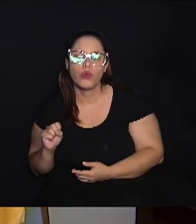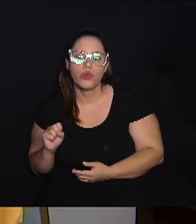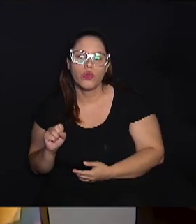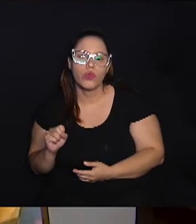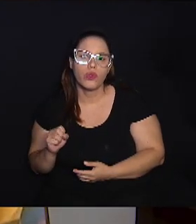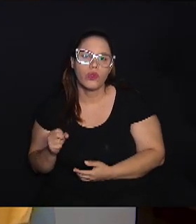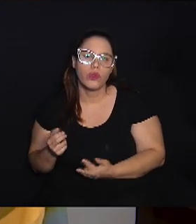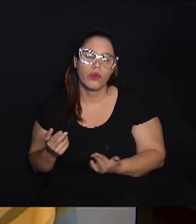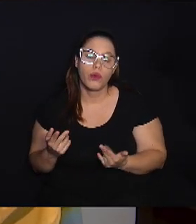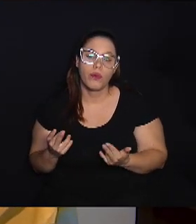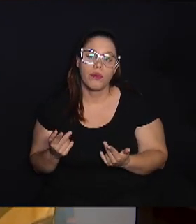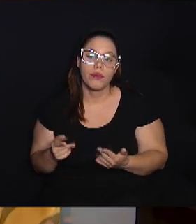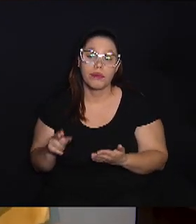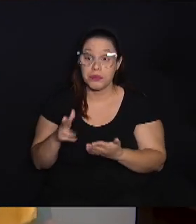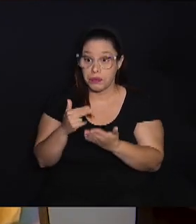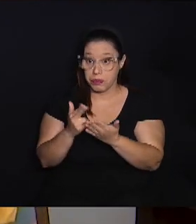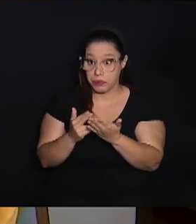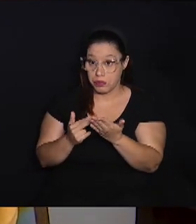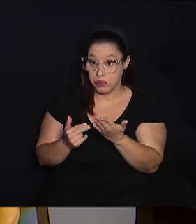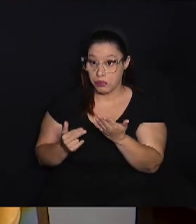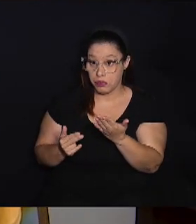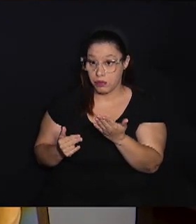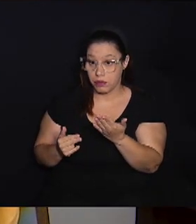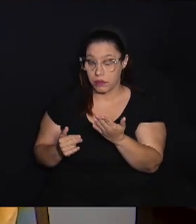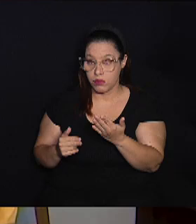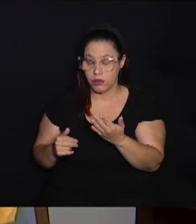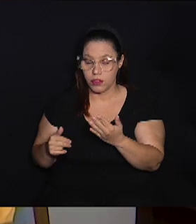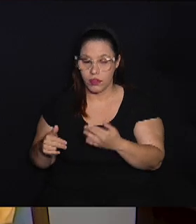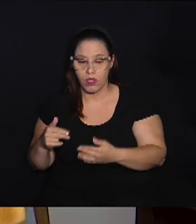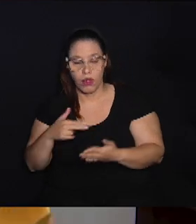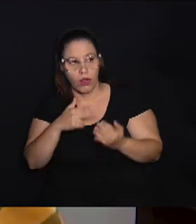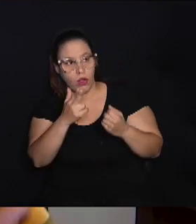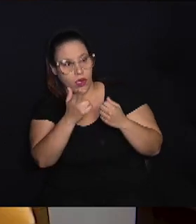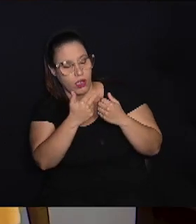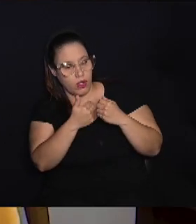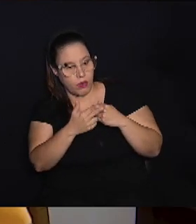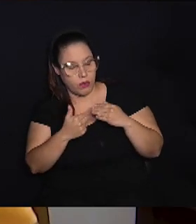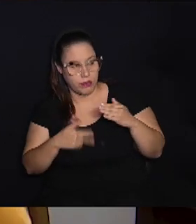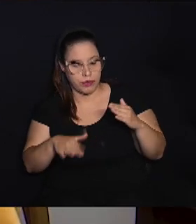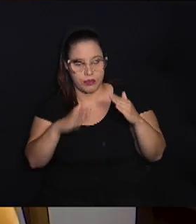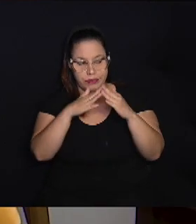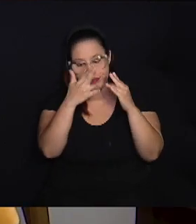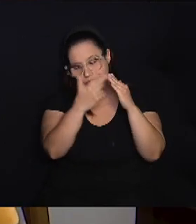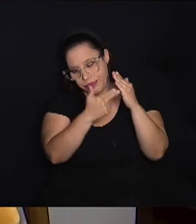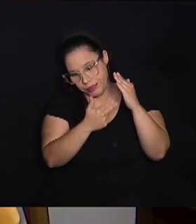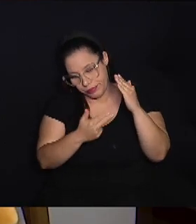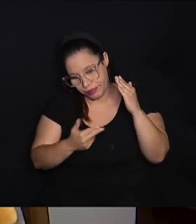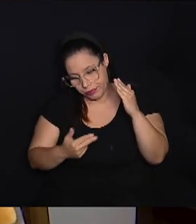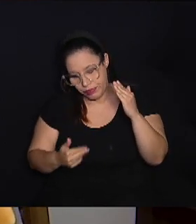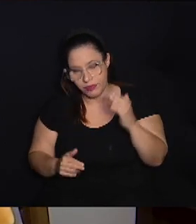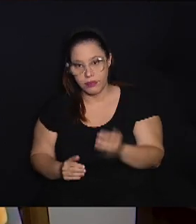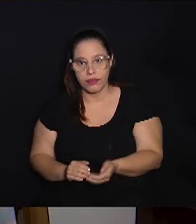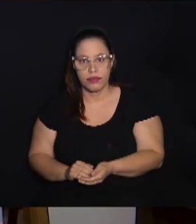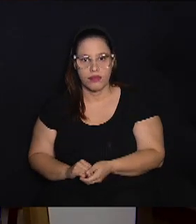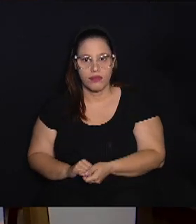pintor que pintou os murais da entrada, e toda a parte